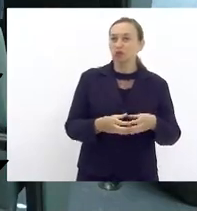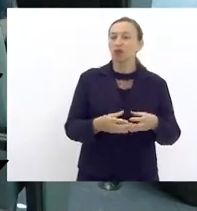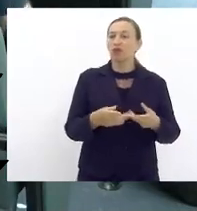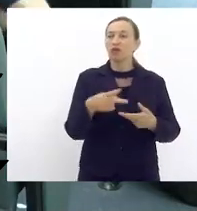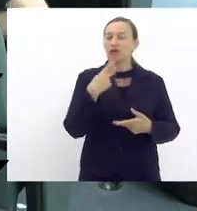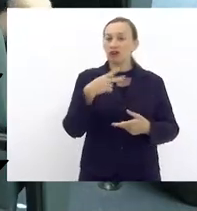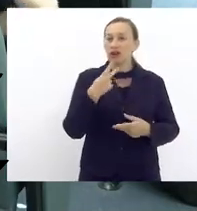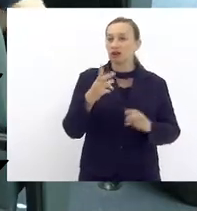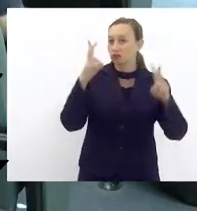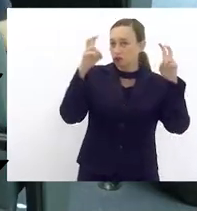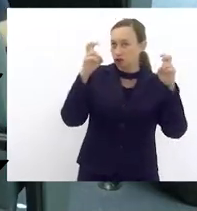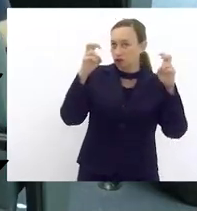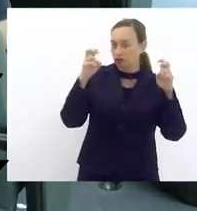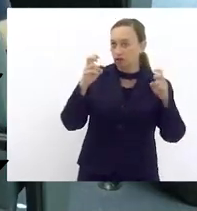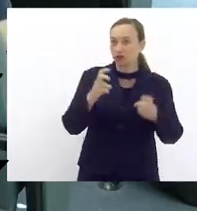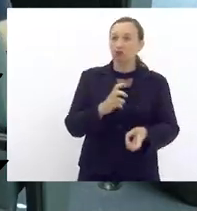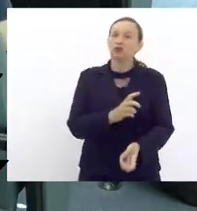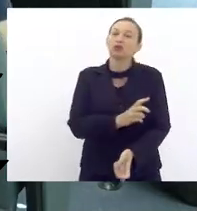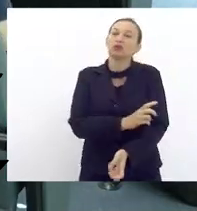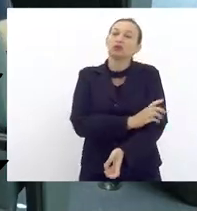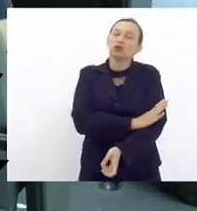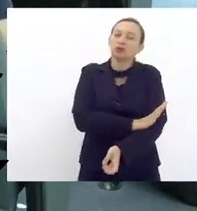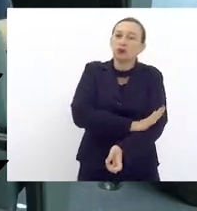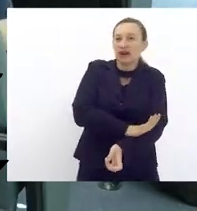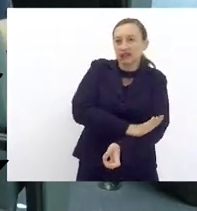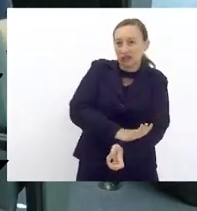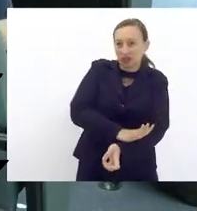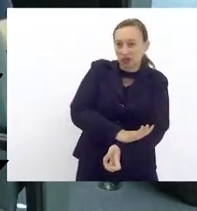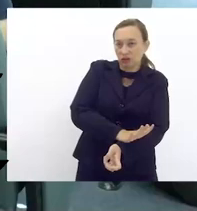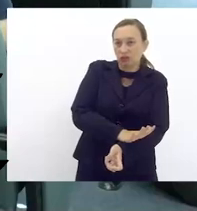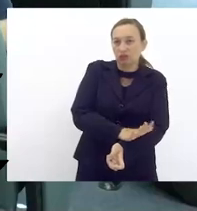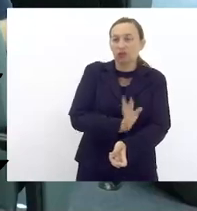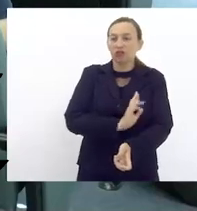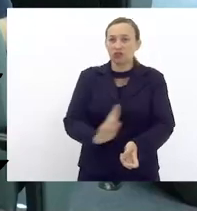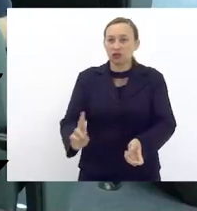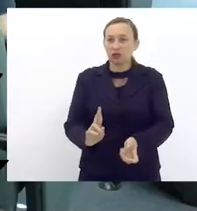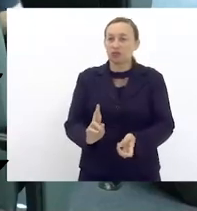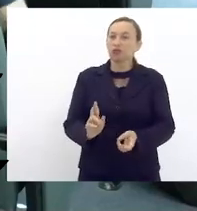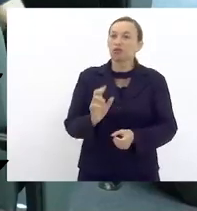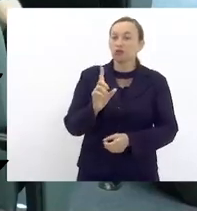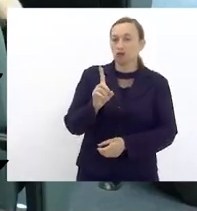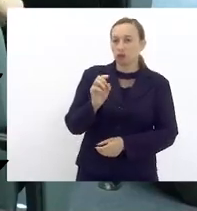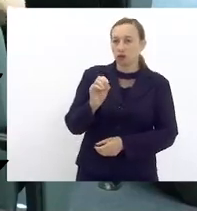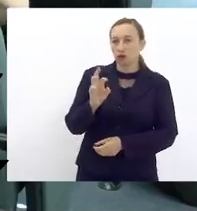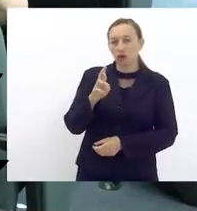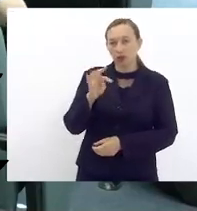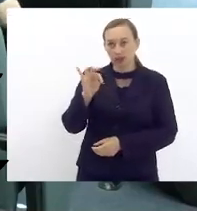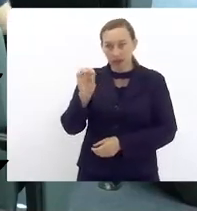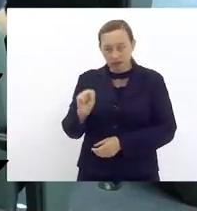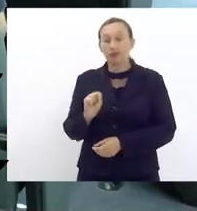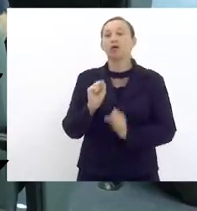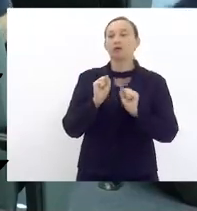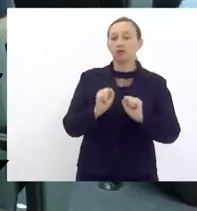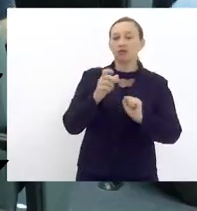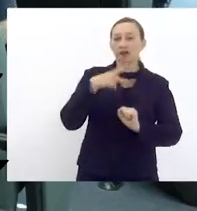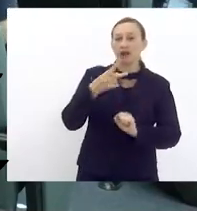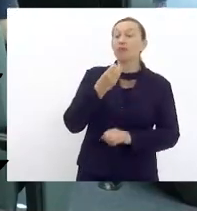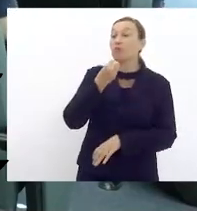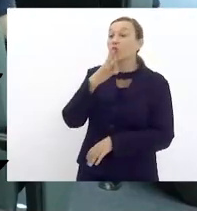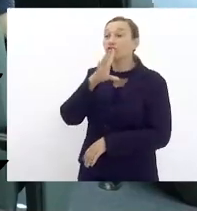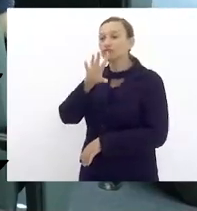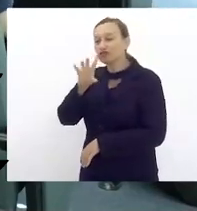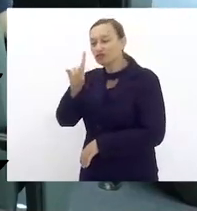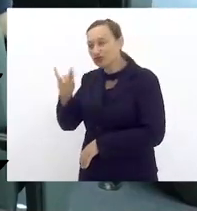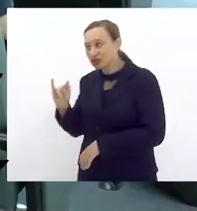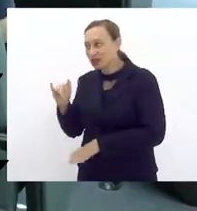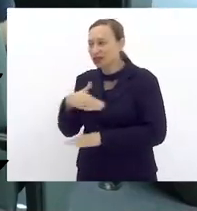sobre o tema do racismo religioso tá Dolores é contigo Primeiramente Bom dia a